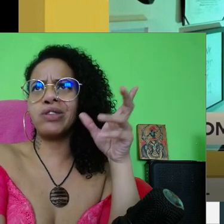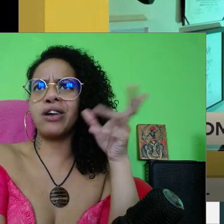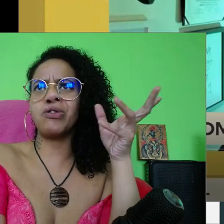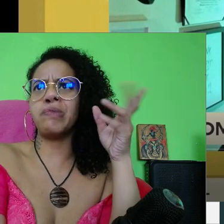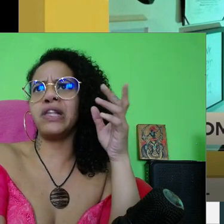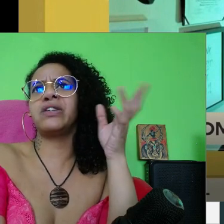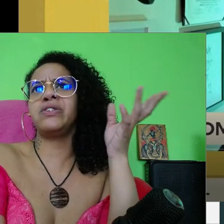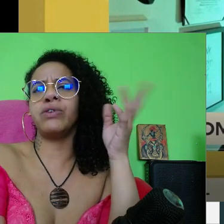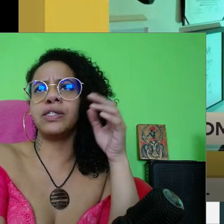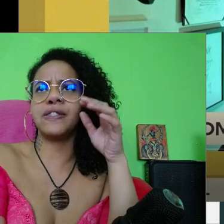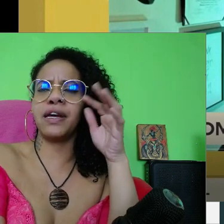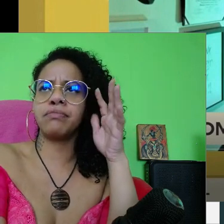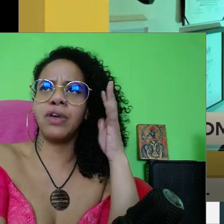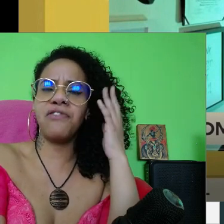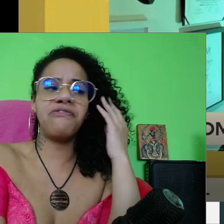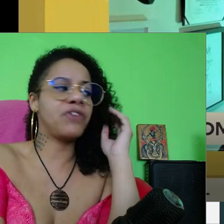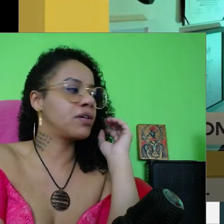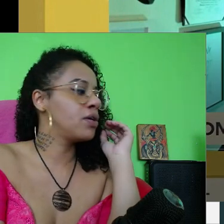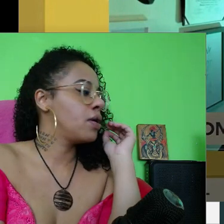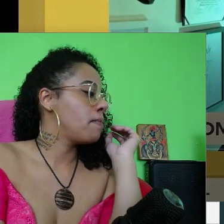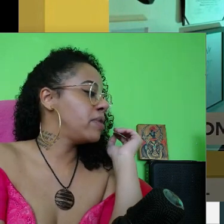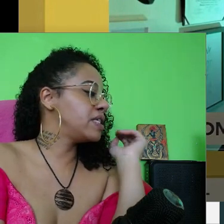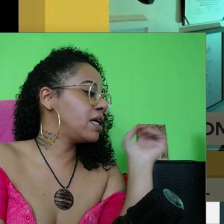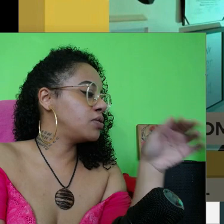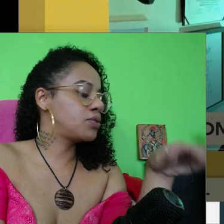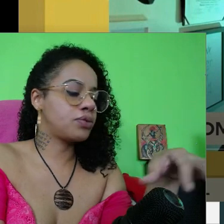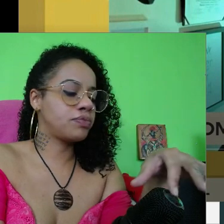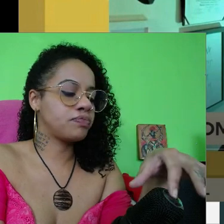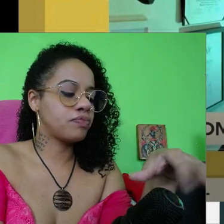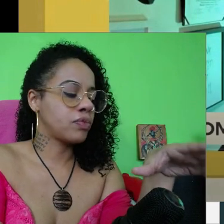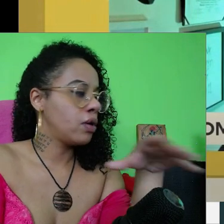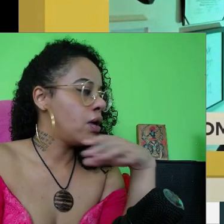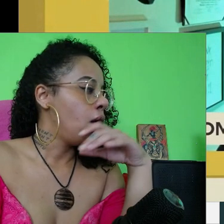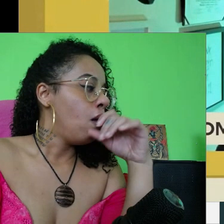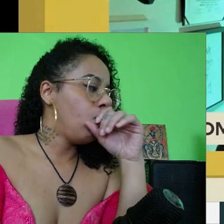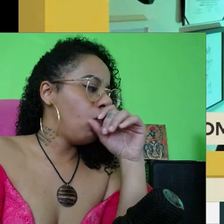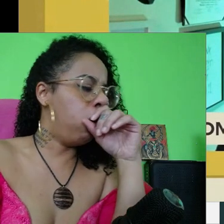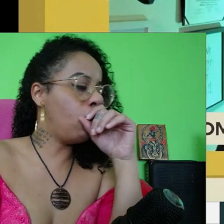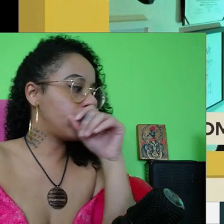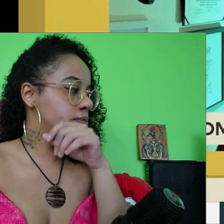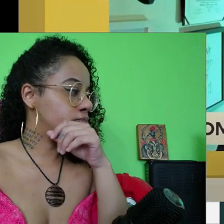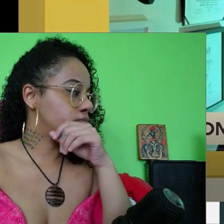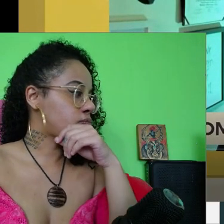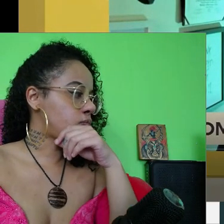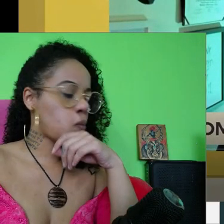contra argumentações né enfim mas é isso então